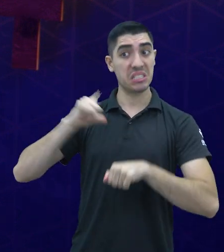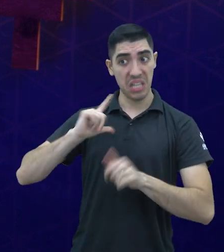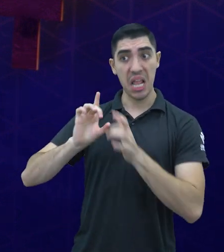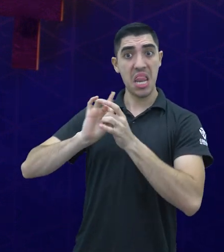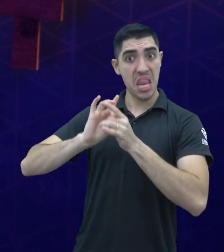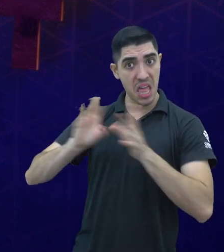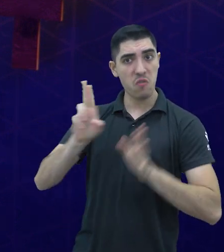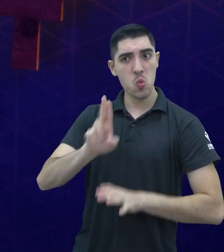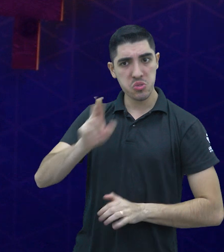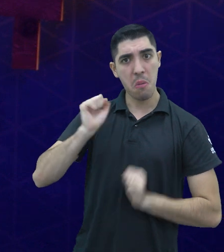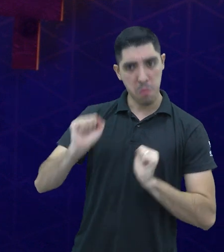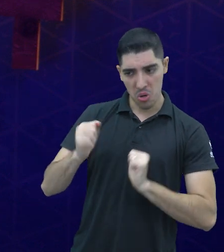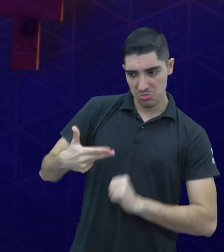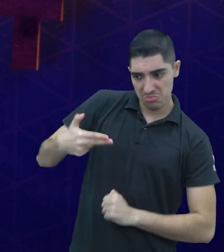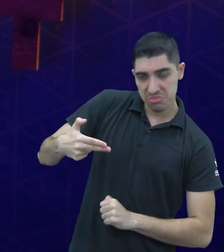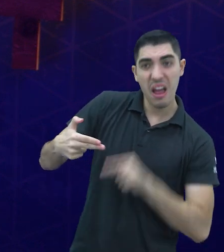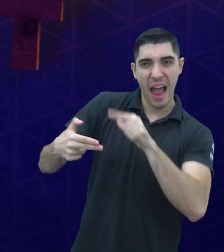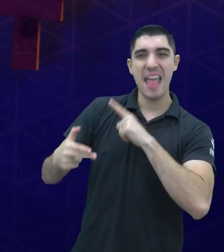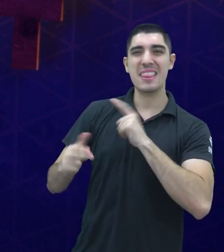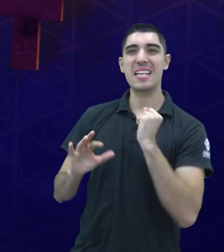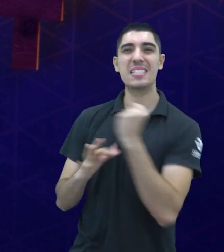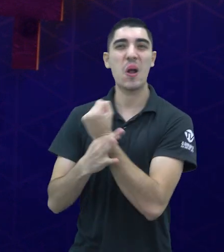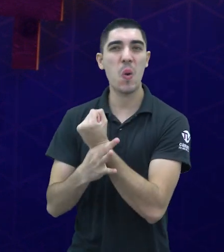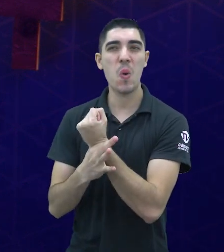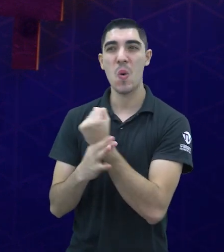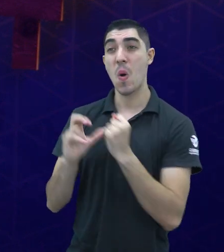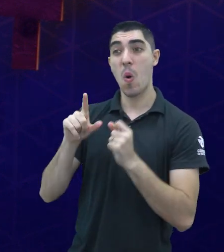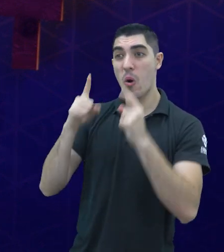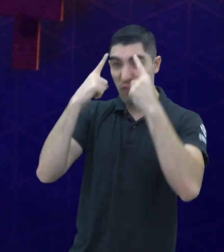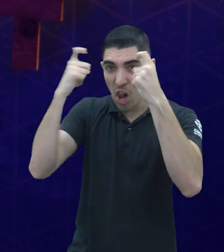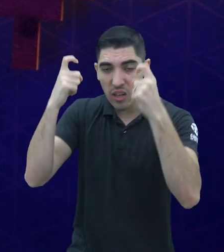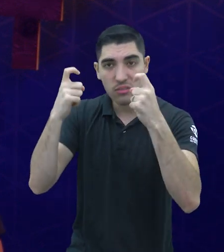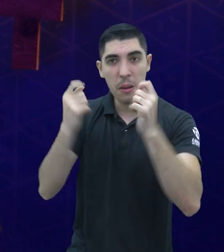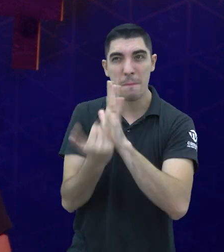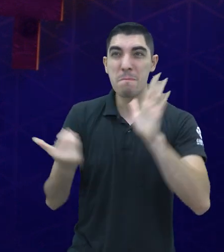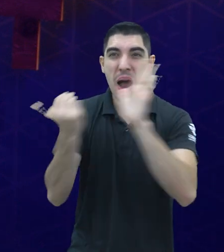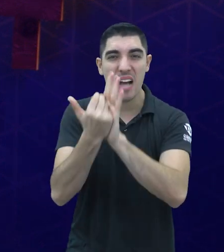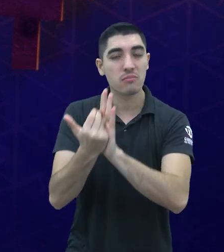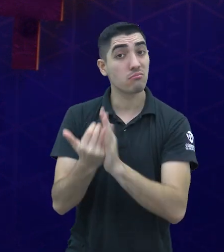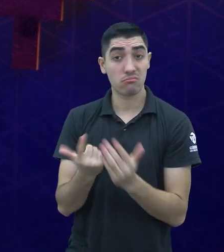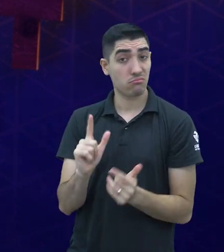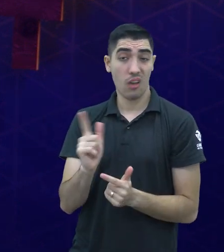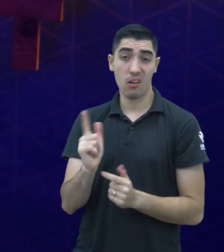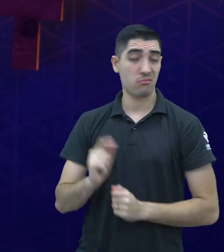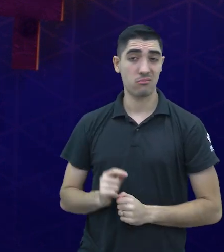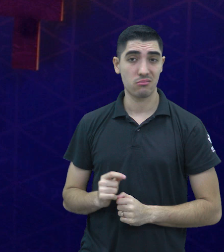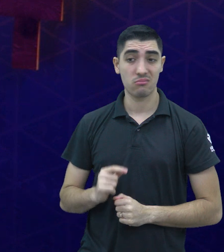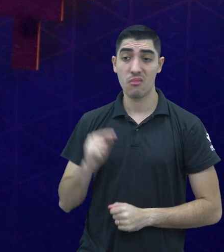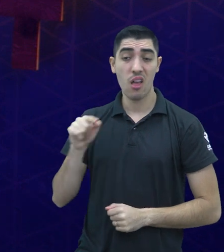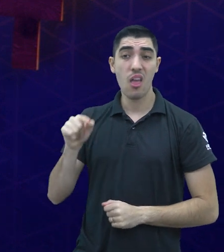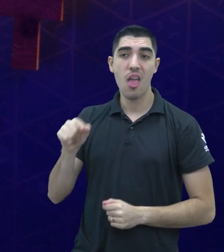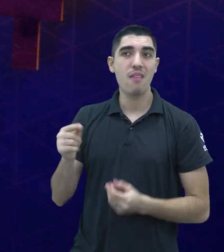muito bem armado, é muito seguro ou muito violento. Uhum. Essa relação,